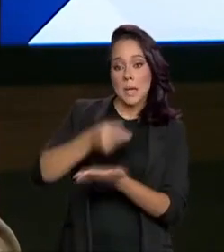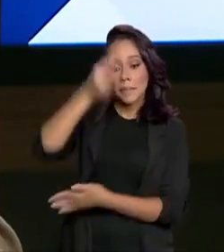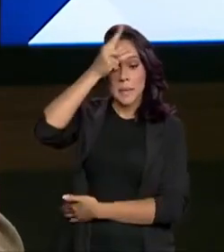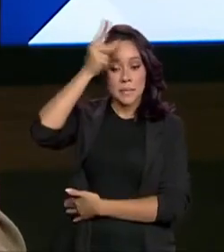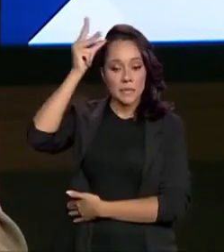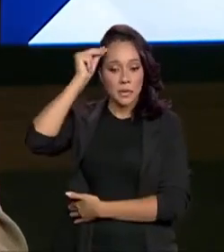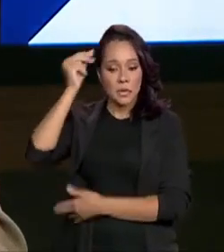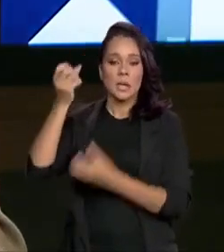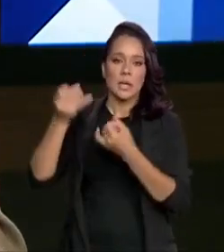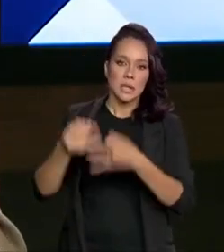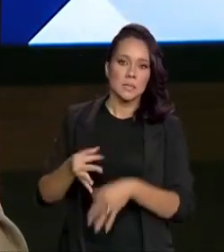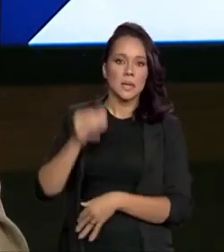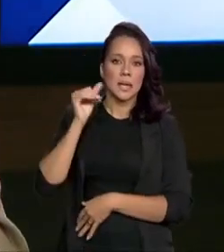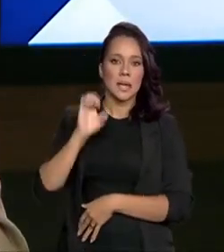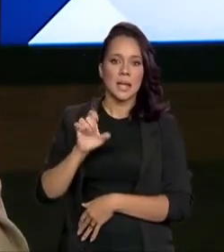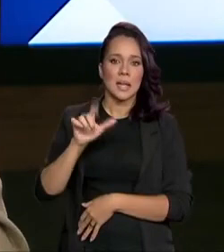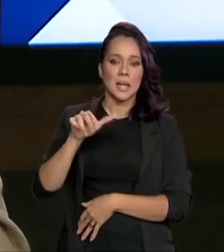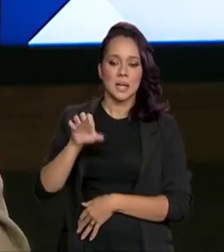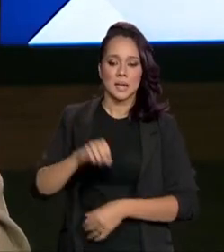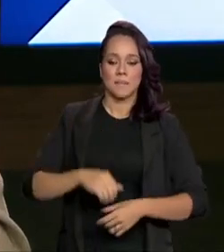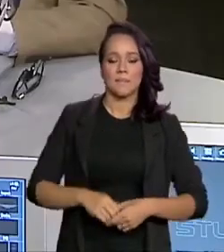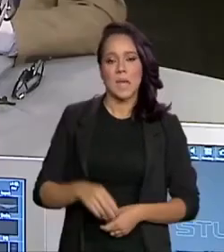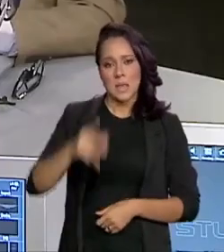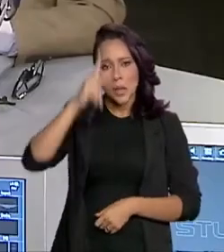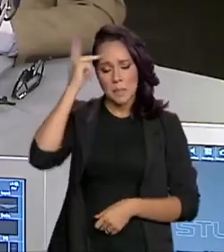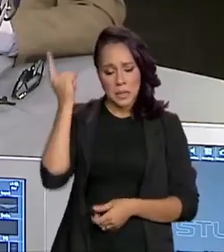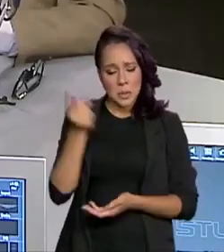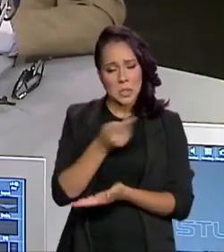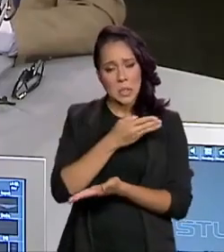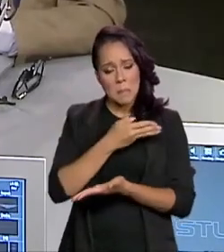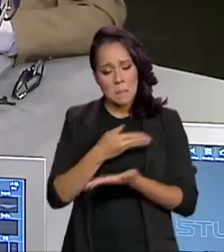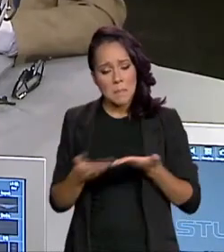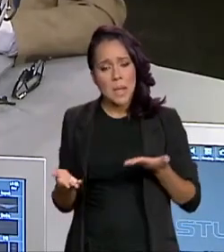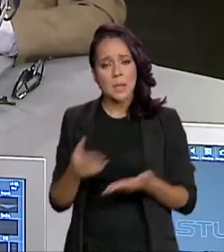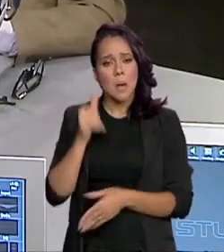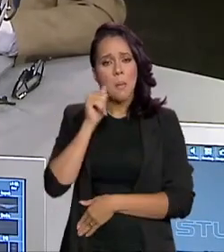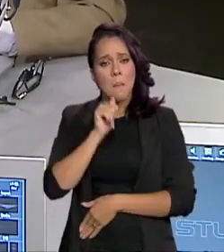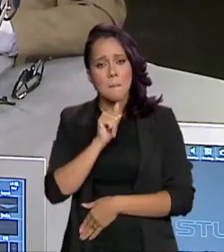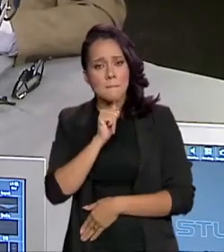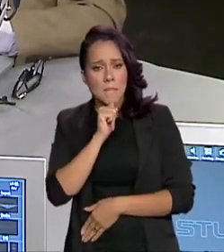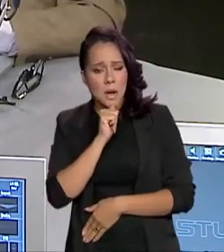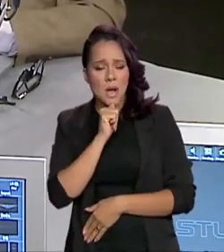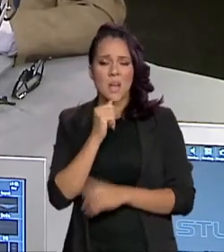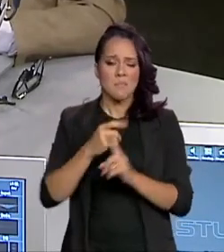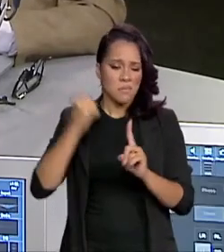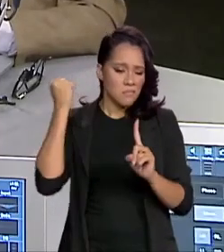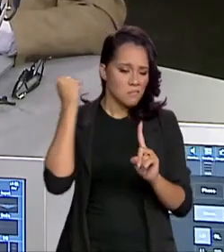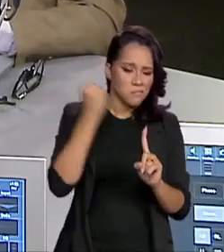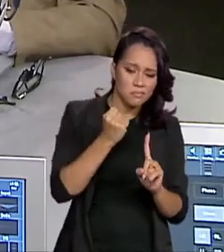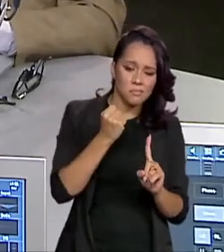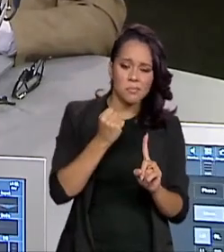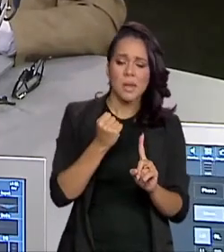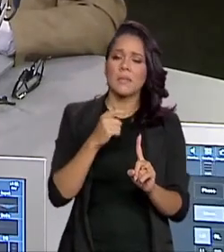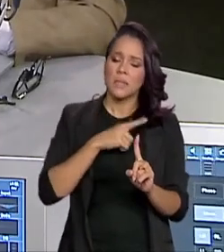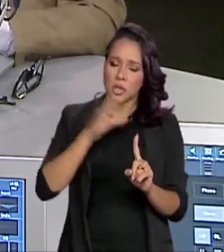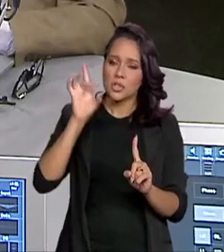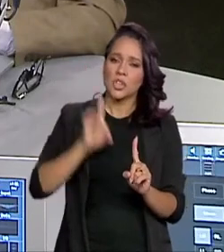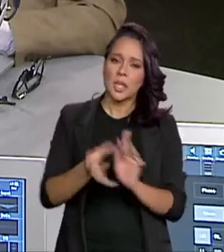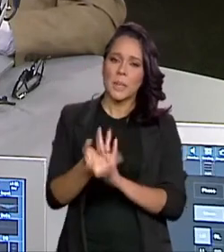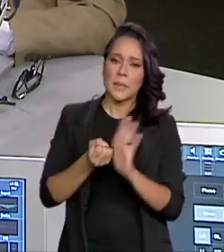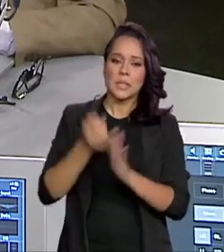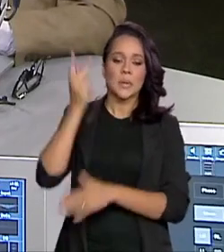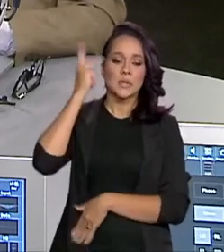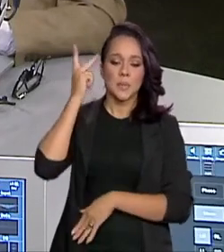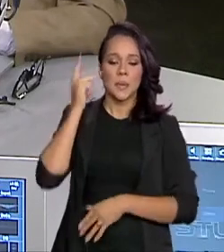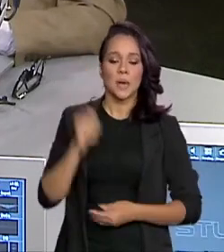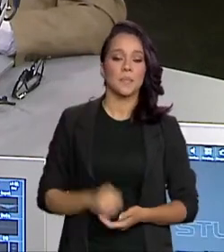É o que nos conta Eliane Gonçalves. Órfãos e órfãs de vítimas de feminicídio vão ter direito à pensão em São Paulo.